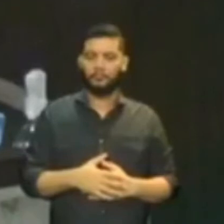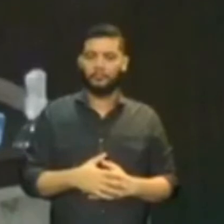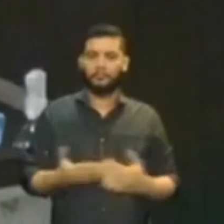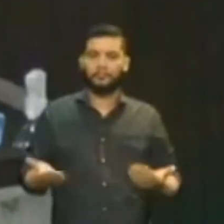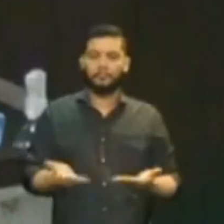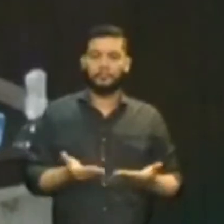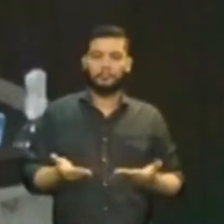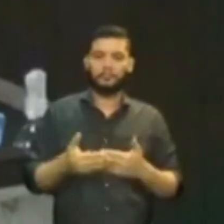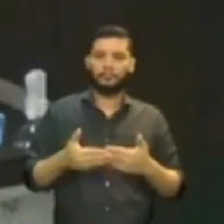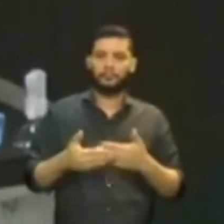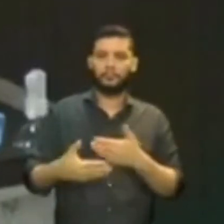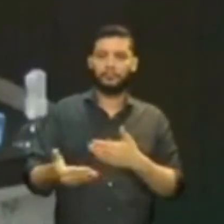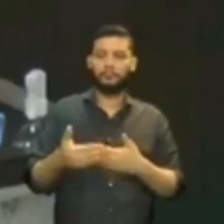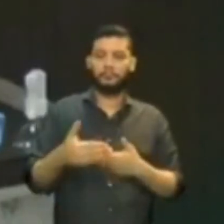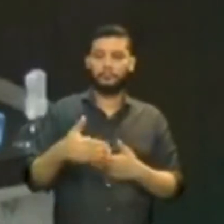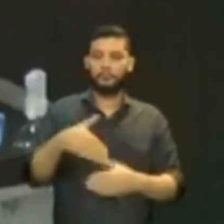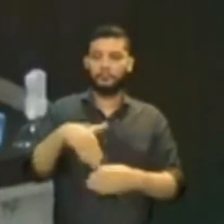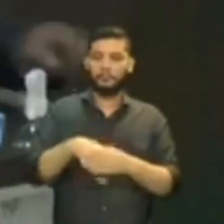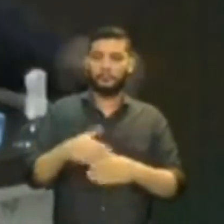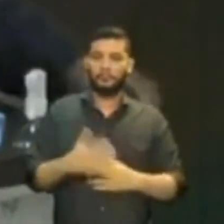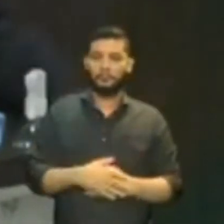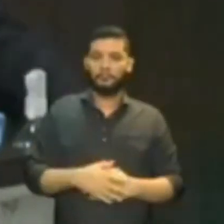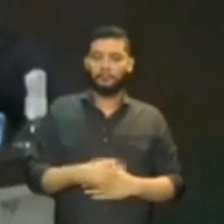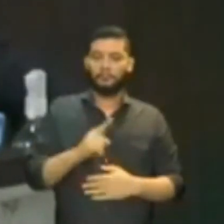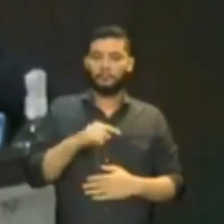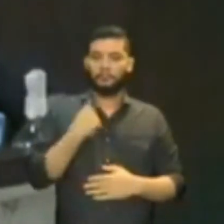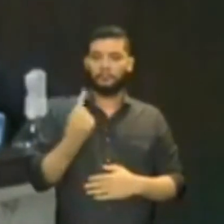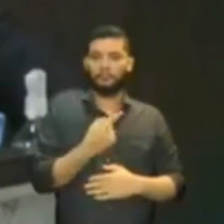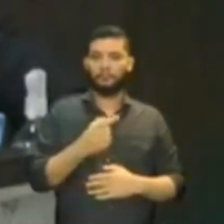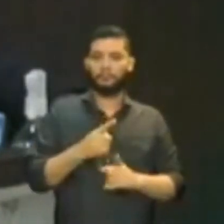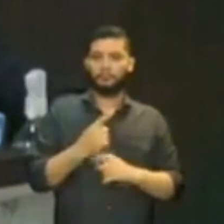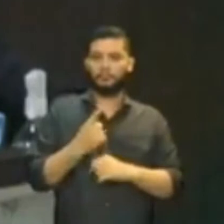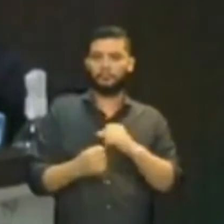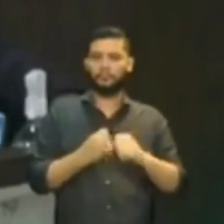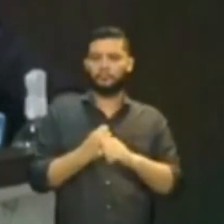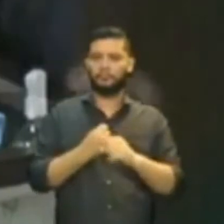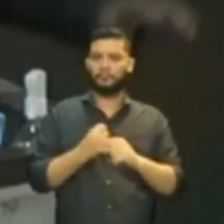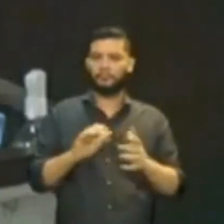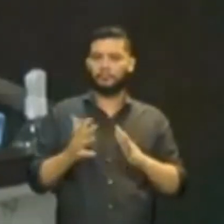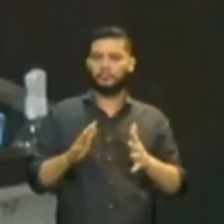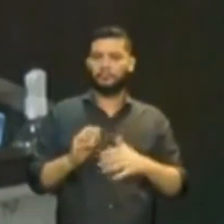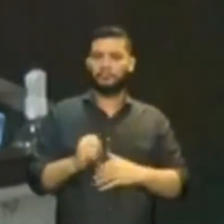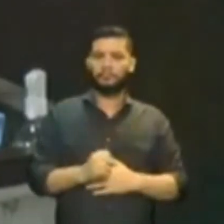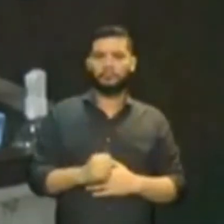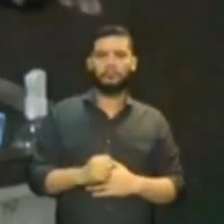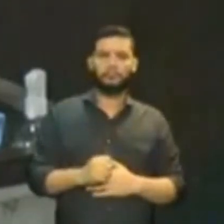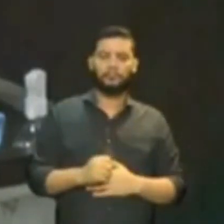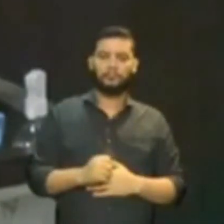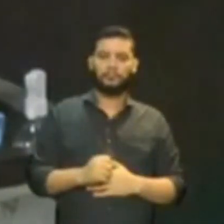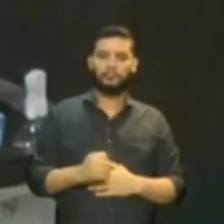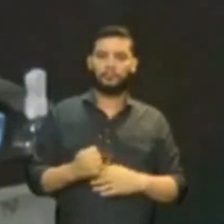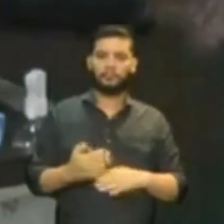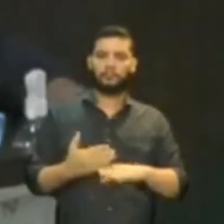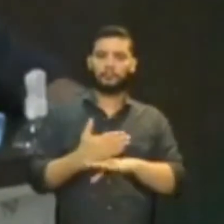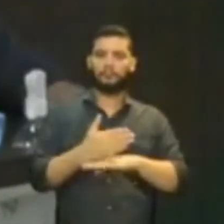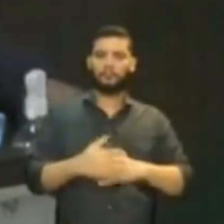a véspera da eleição, nós estamos há menos de um ano da eleição, aí vai lá, todo mundo, os caciques